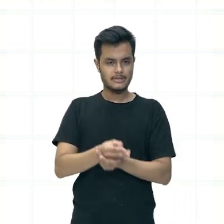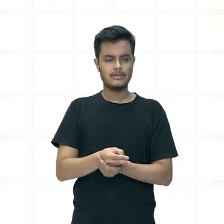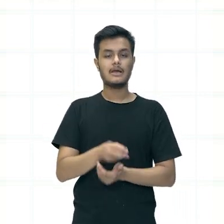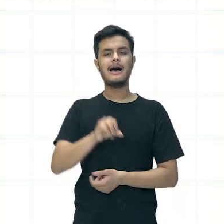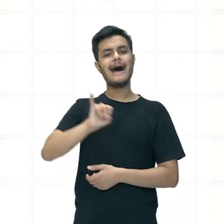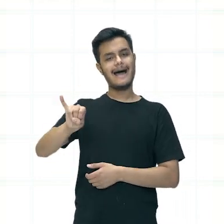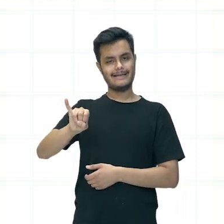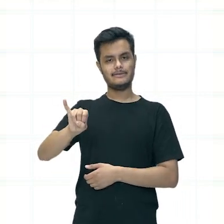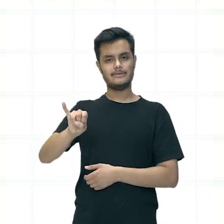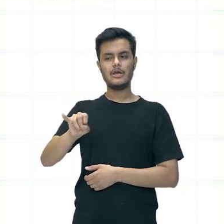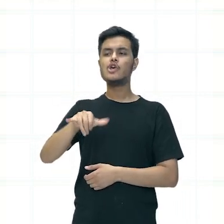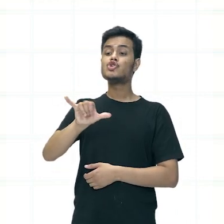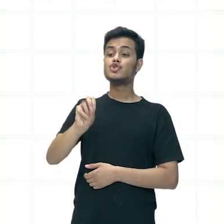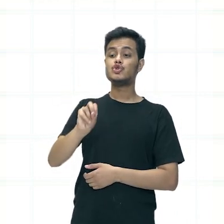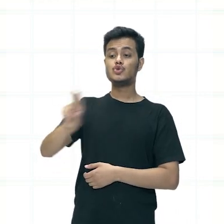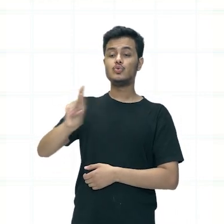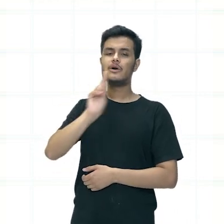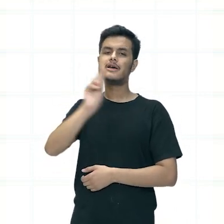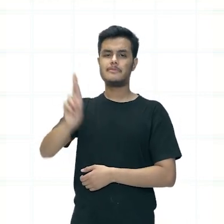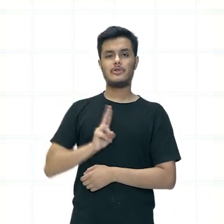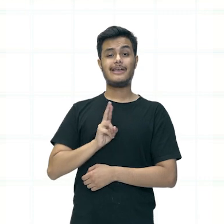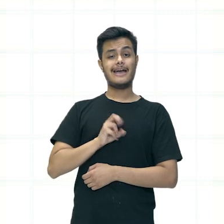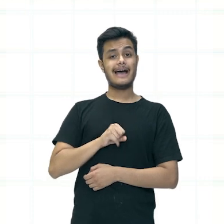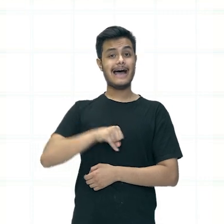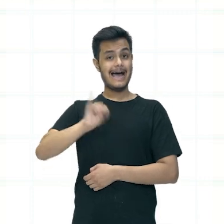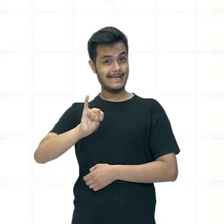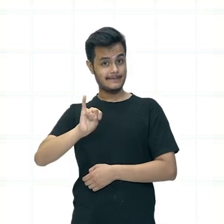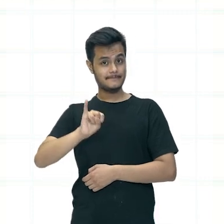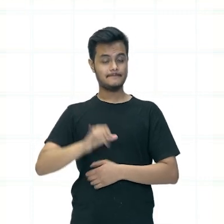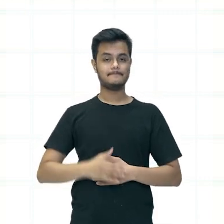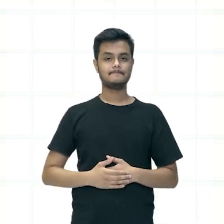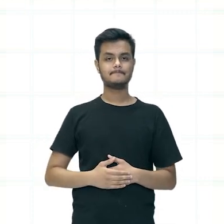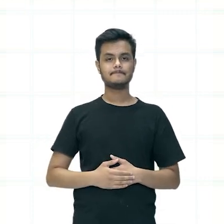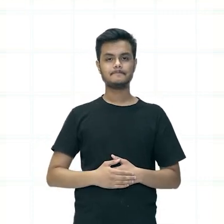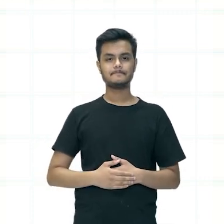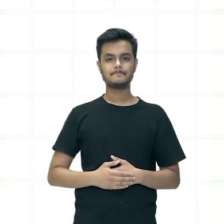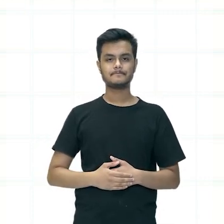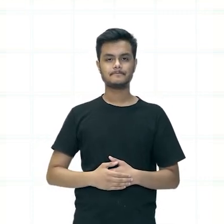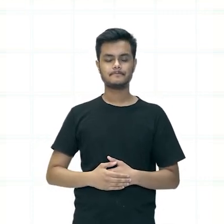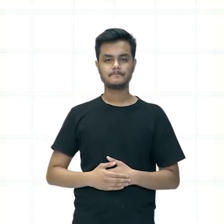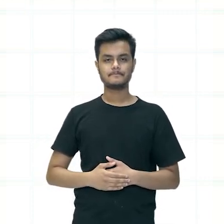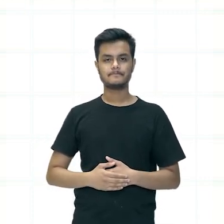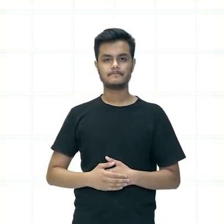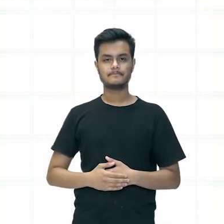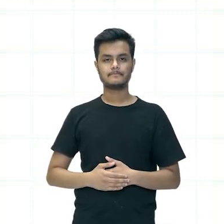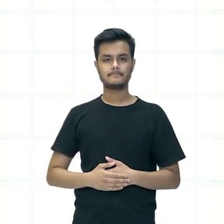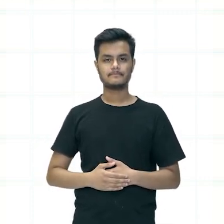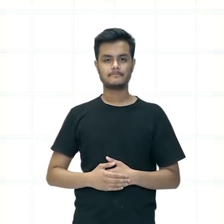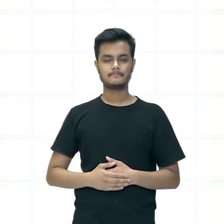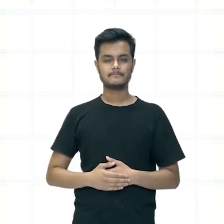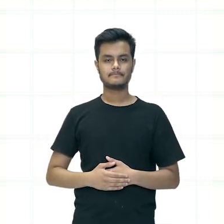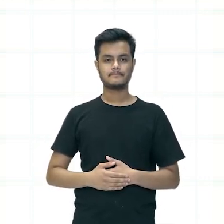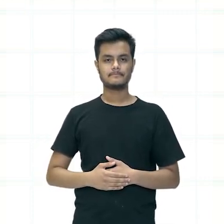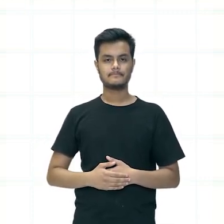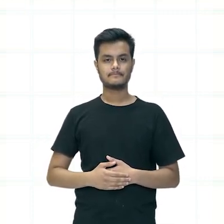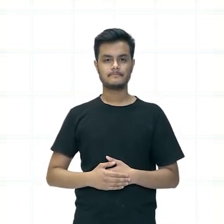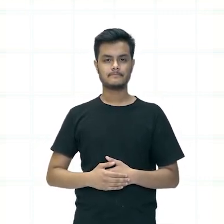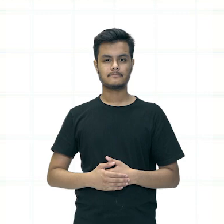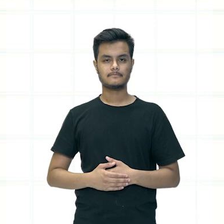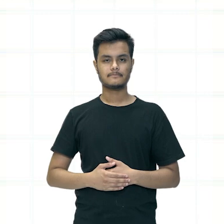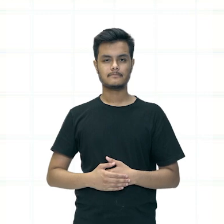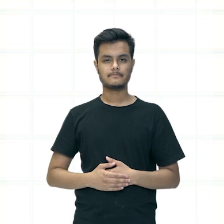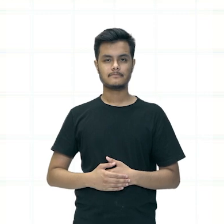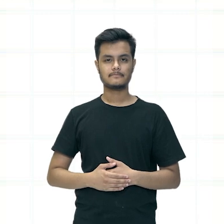I, ok? Todas as vezes. Did Maria play soccer? Did Maria play